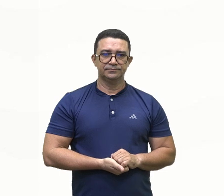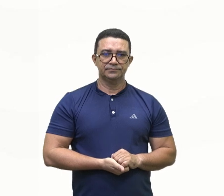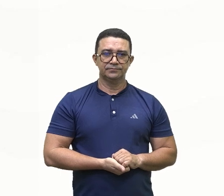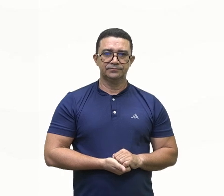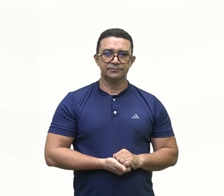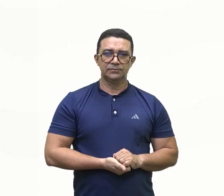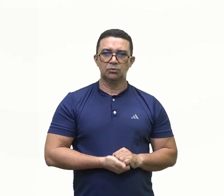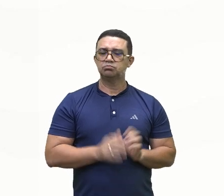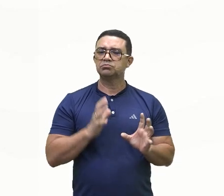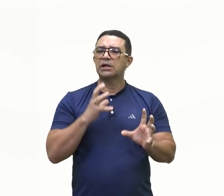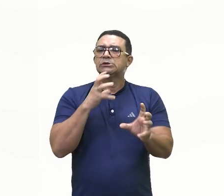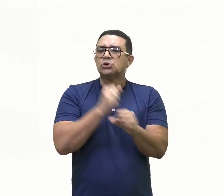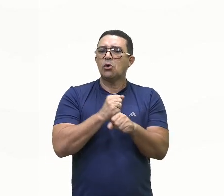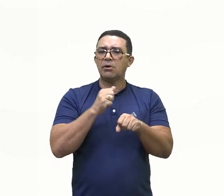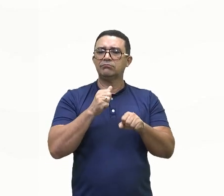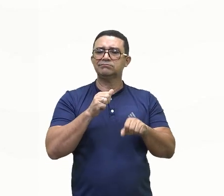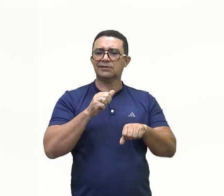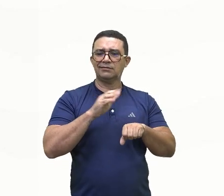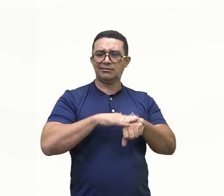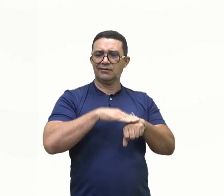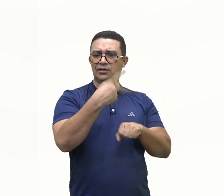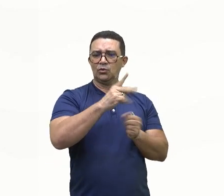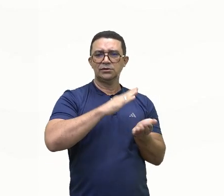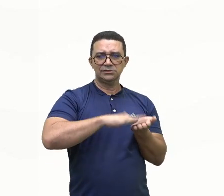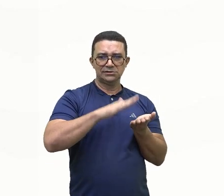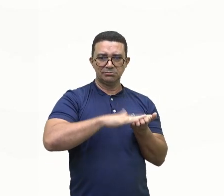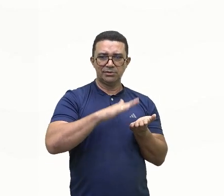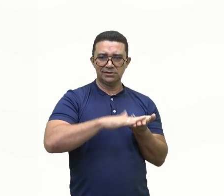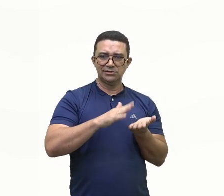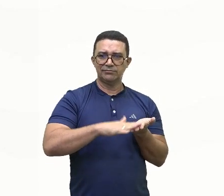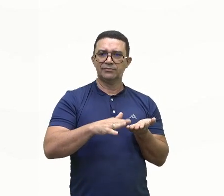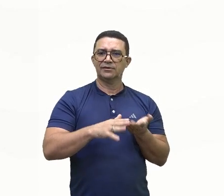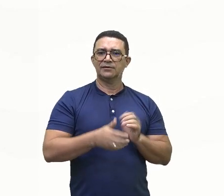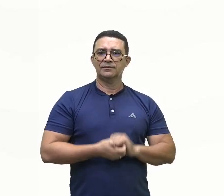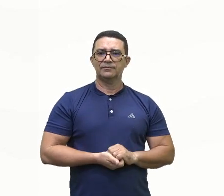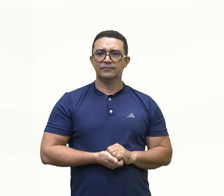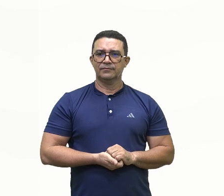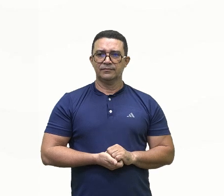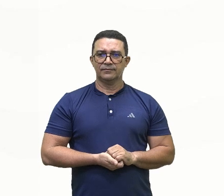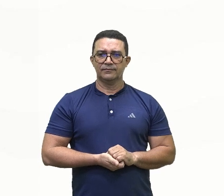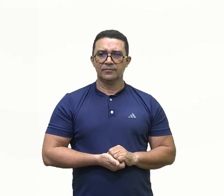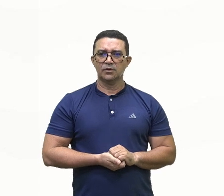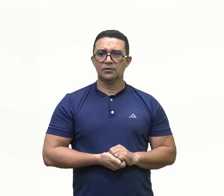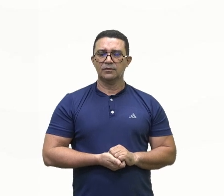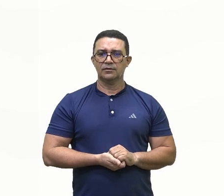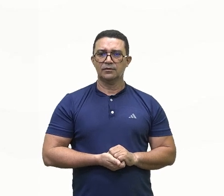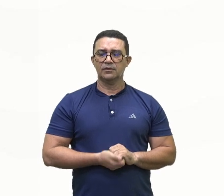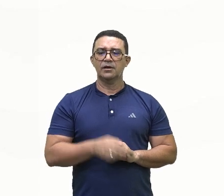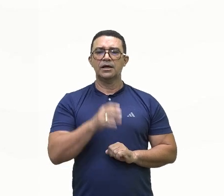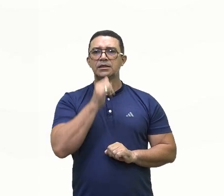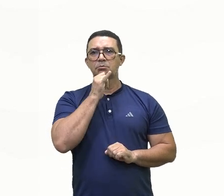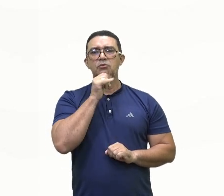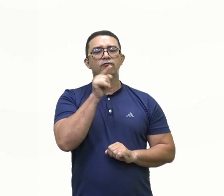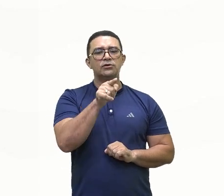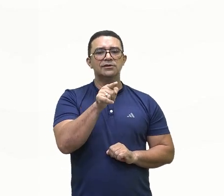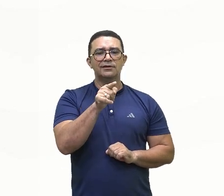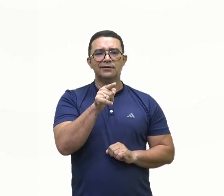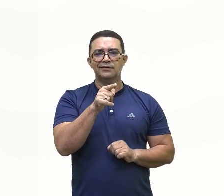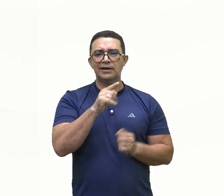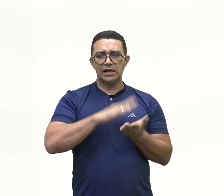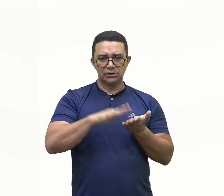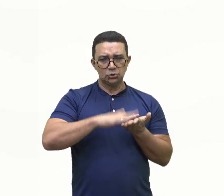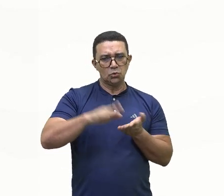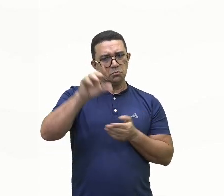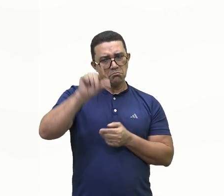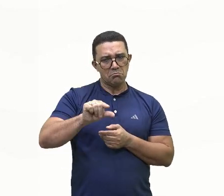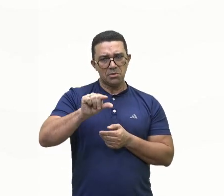sua despesa foi superavitário, que significa você gastou